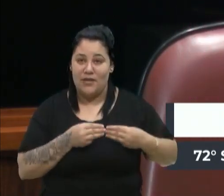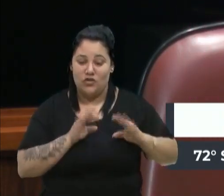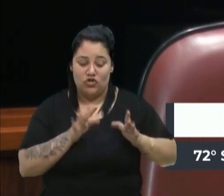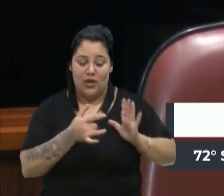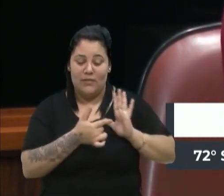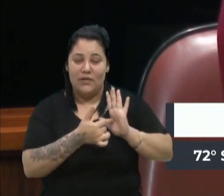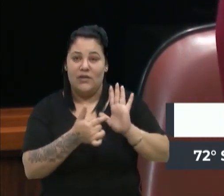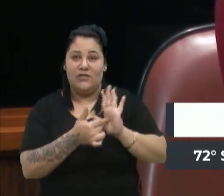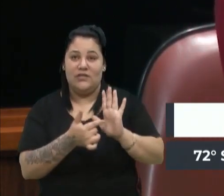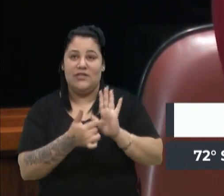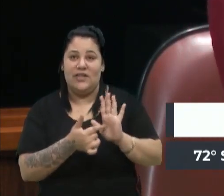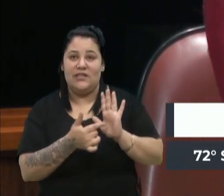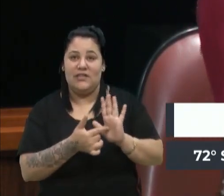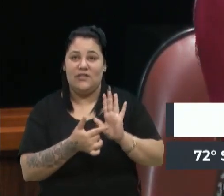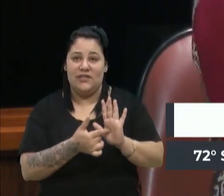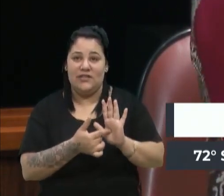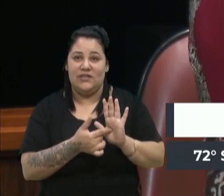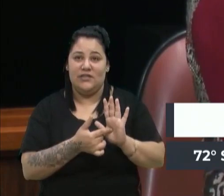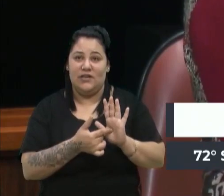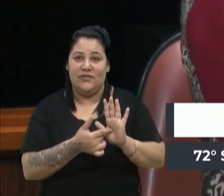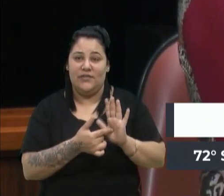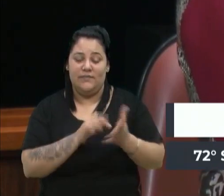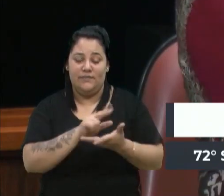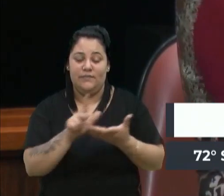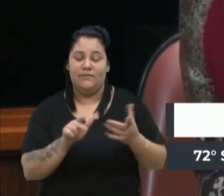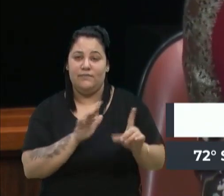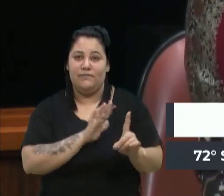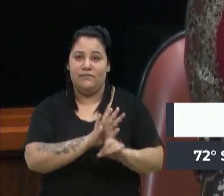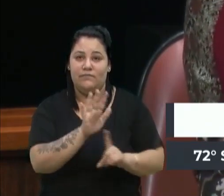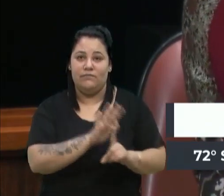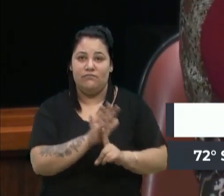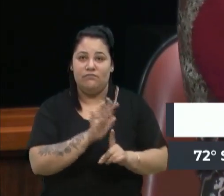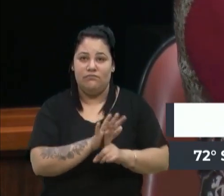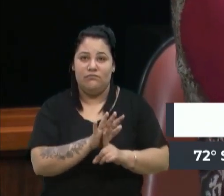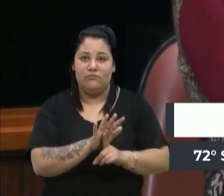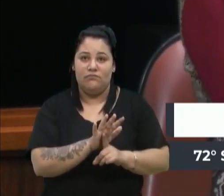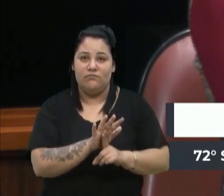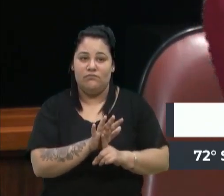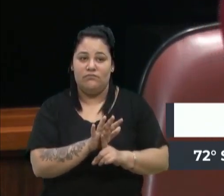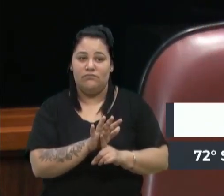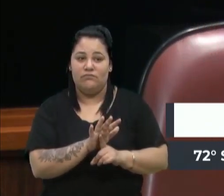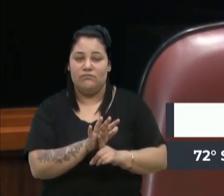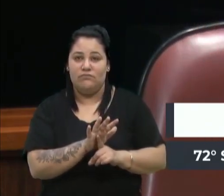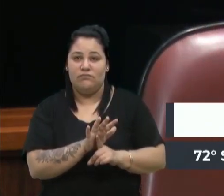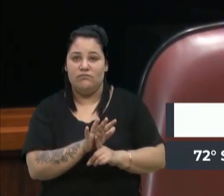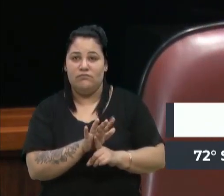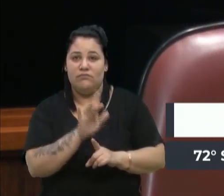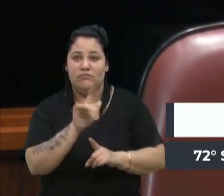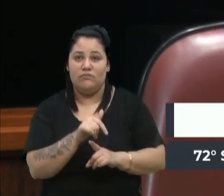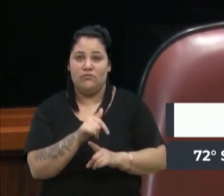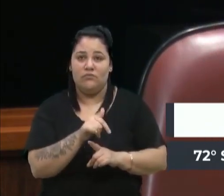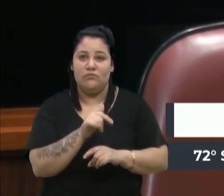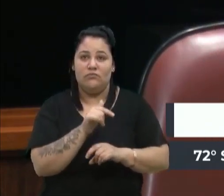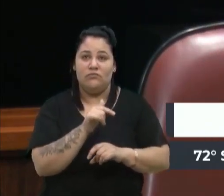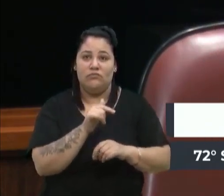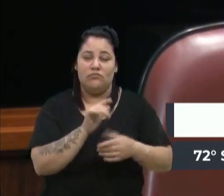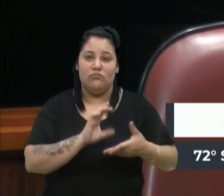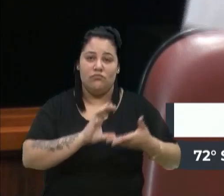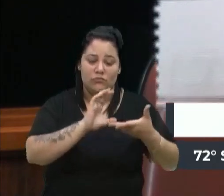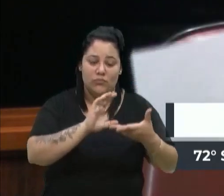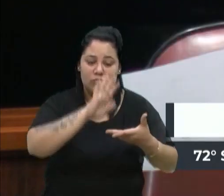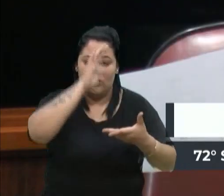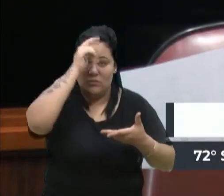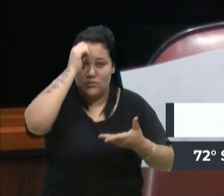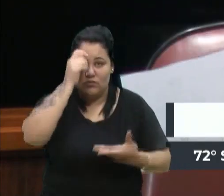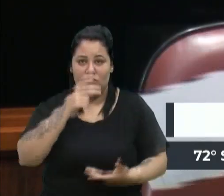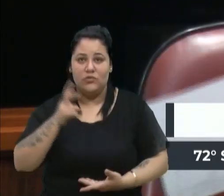apresentadas foram por demandas, inclusive do Conselho Municipal de